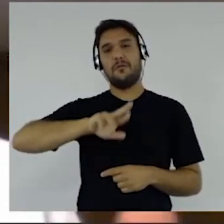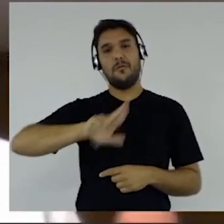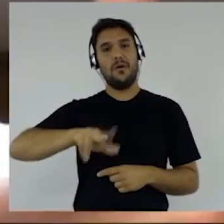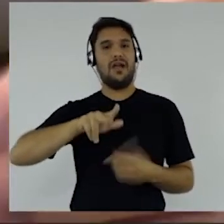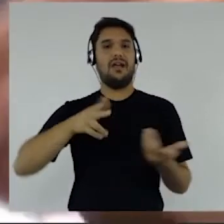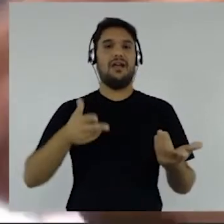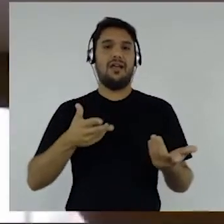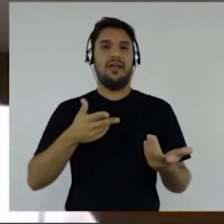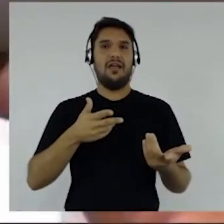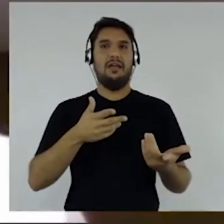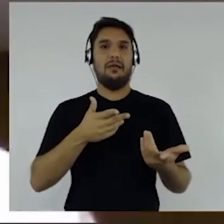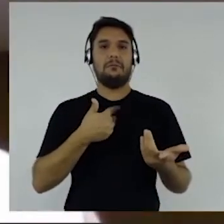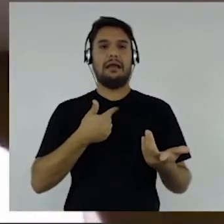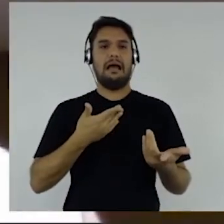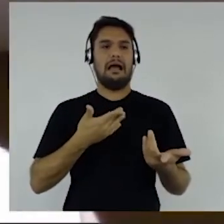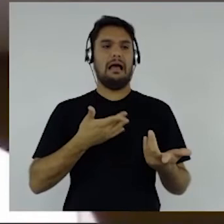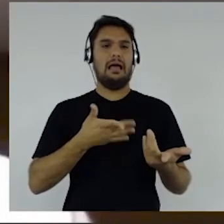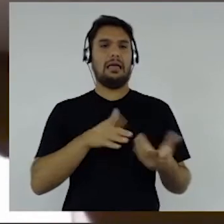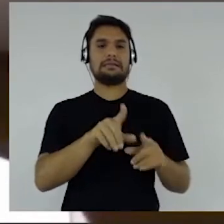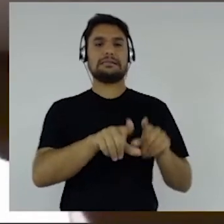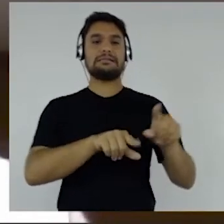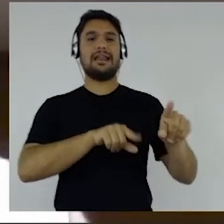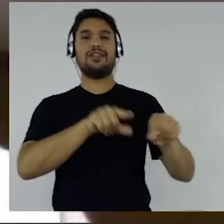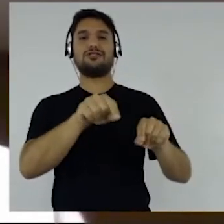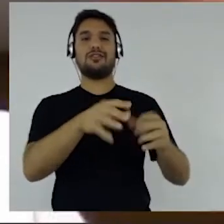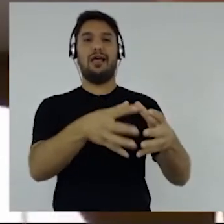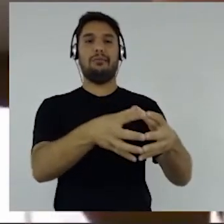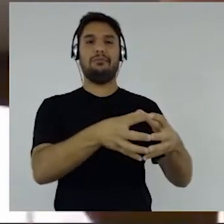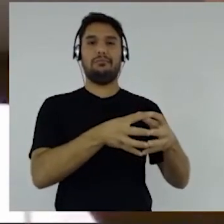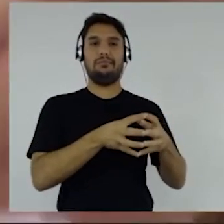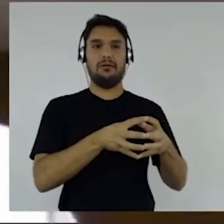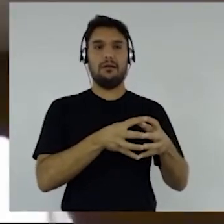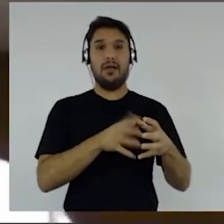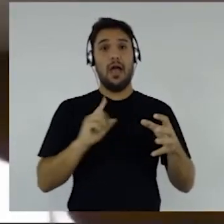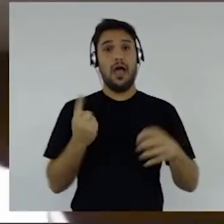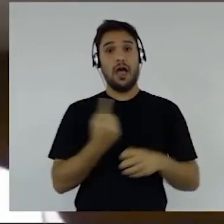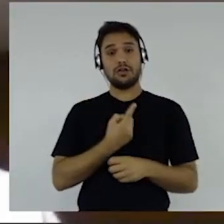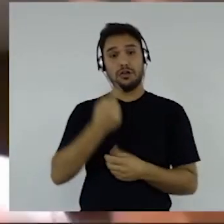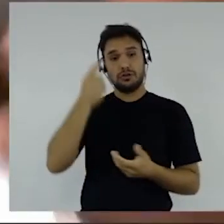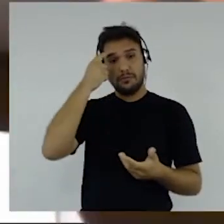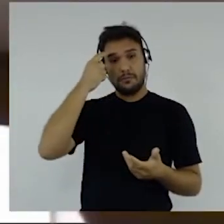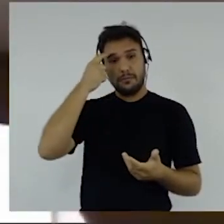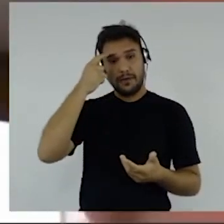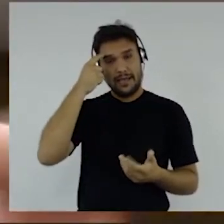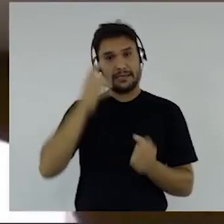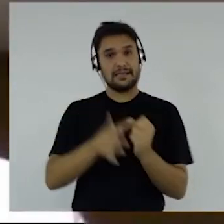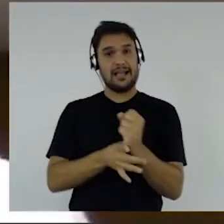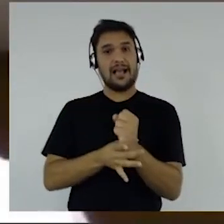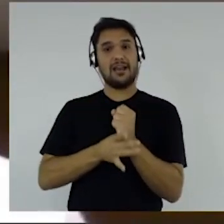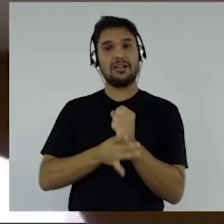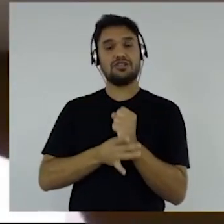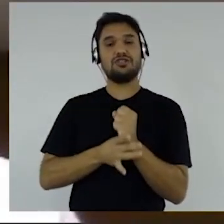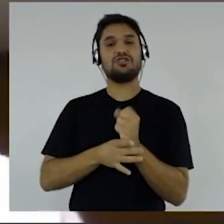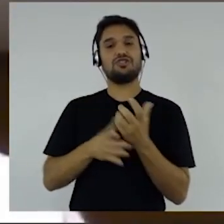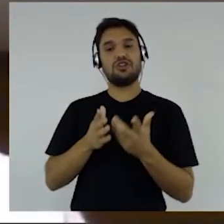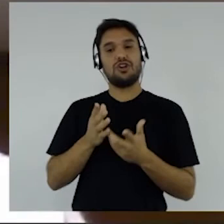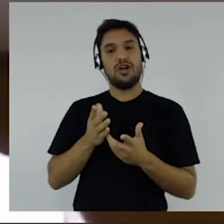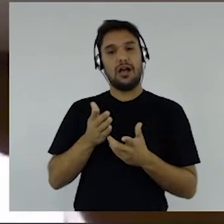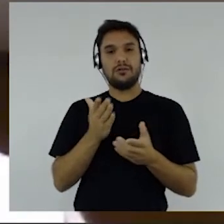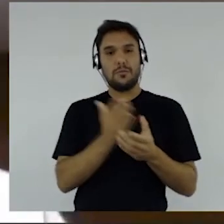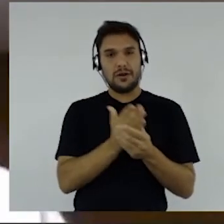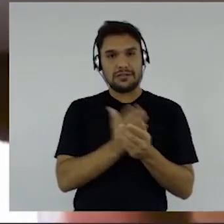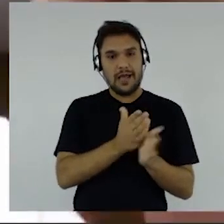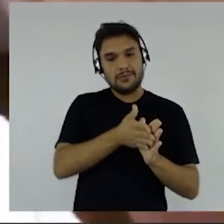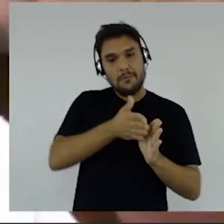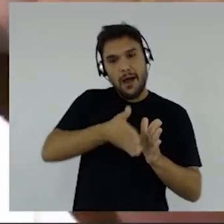uma hiperceleridade ao processo. Quando a gente pensa na garantia da razoável duração do